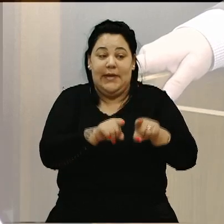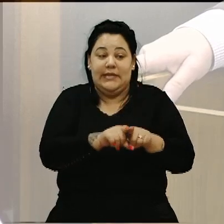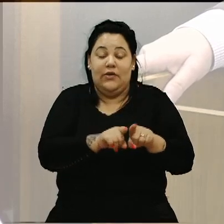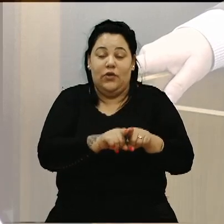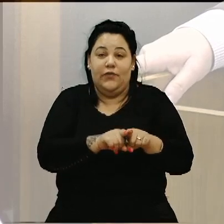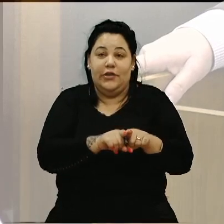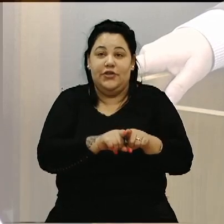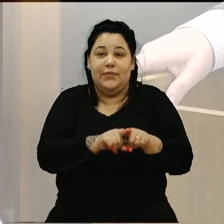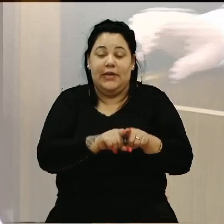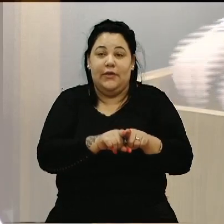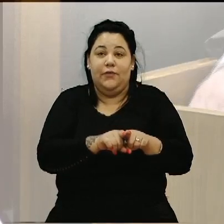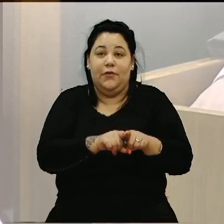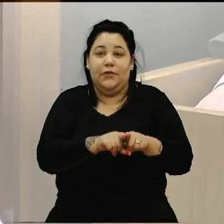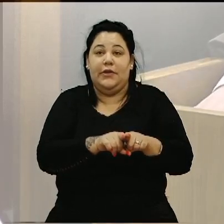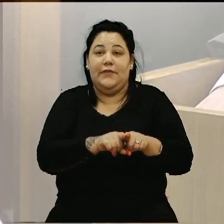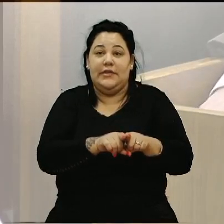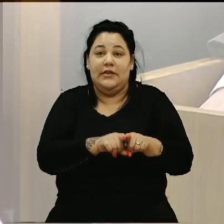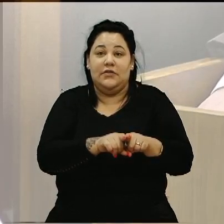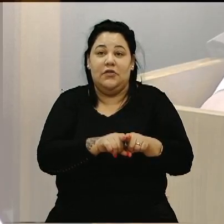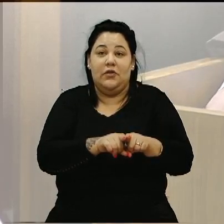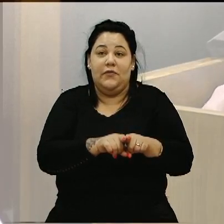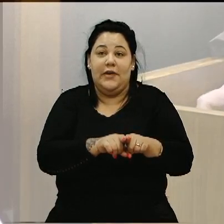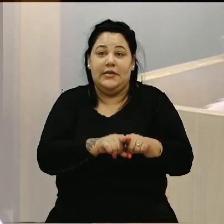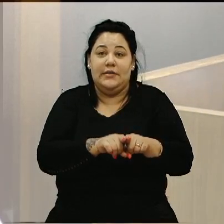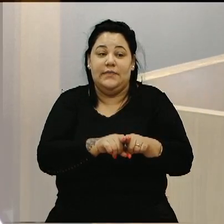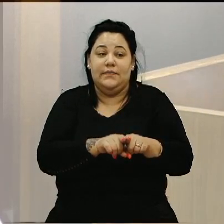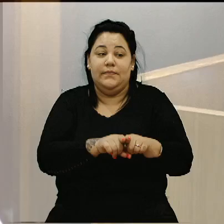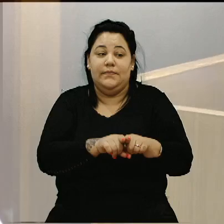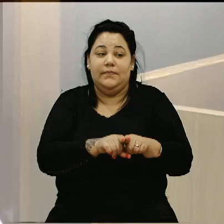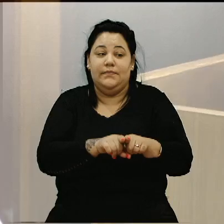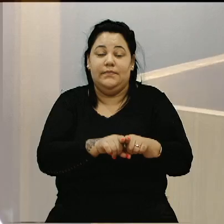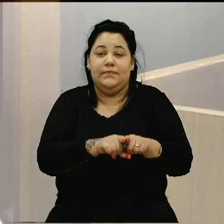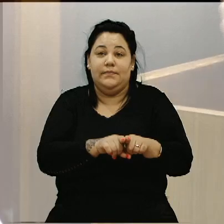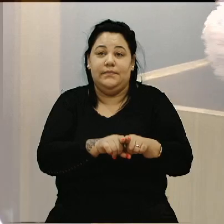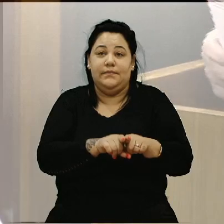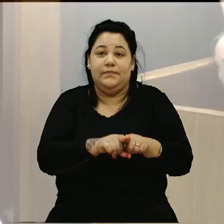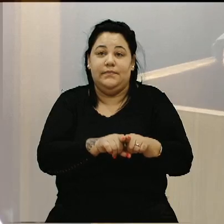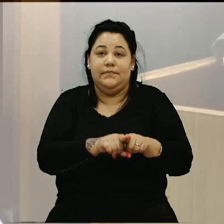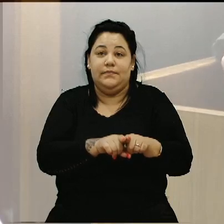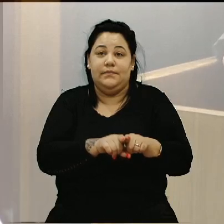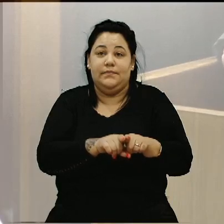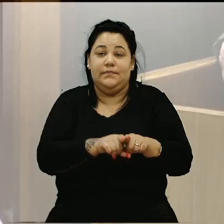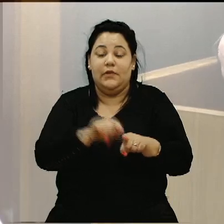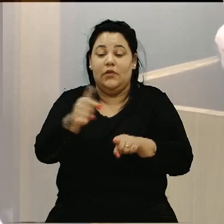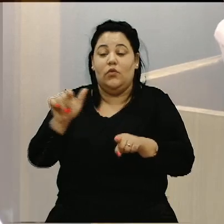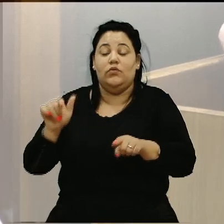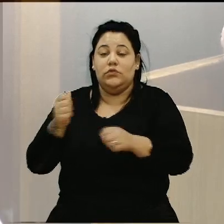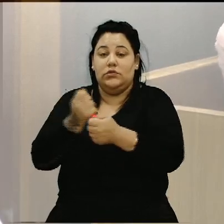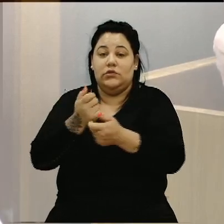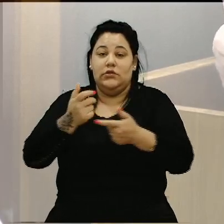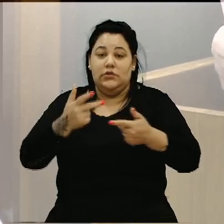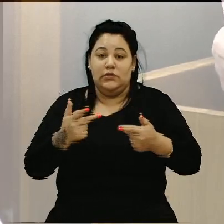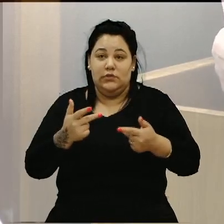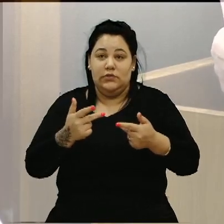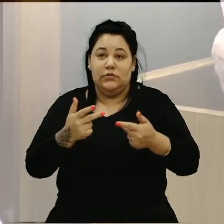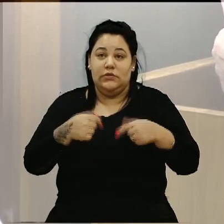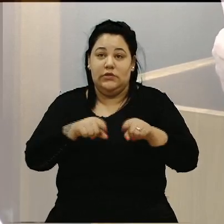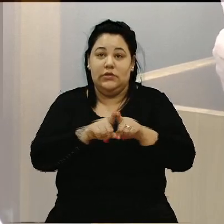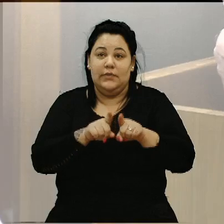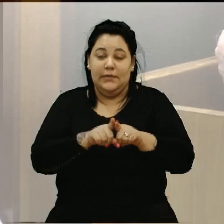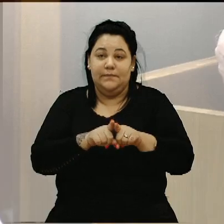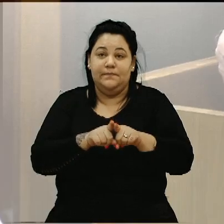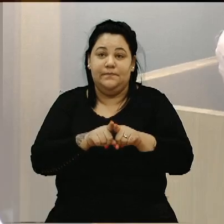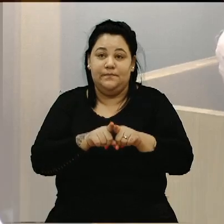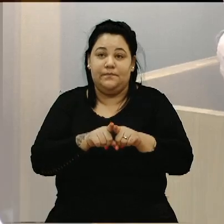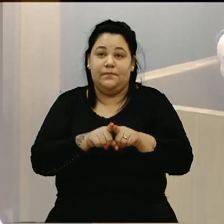com a escola. Se a lei é a mesma, vejam quantos pontos que não havia na lei anterior